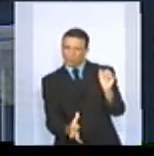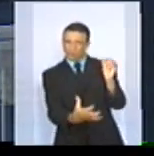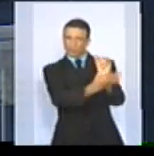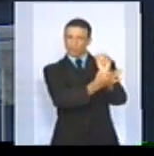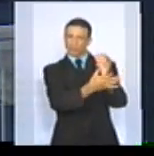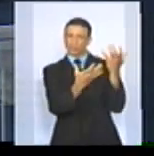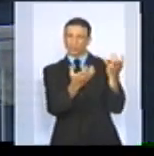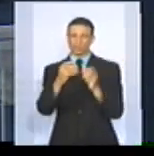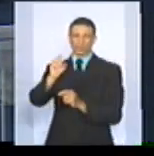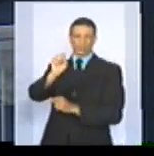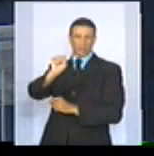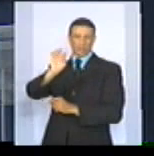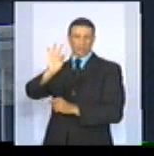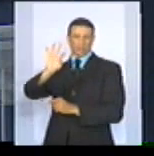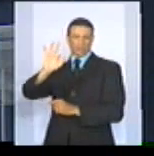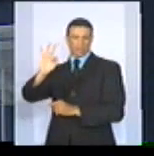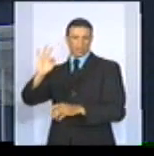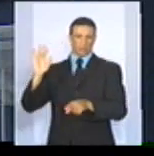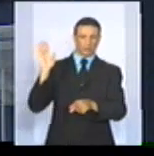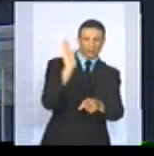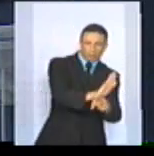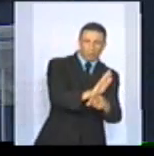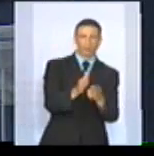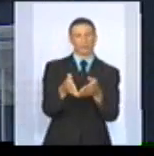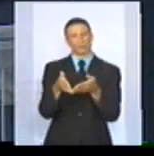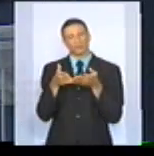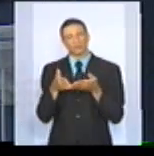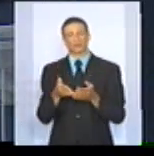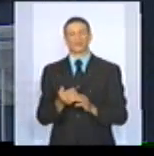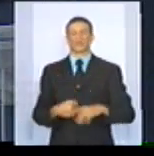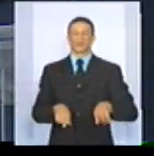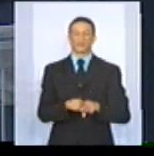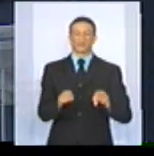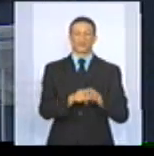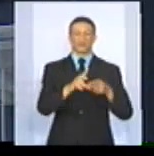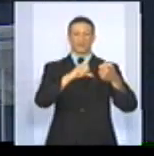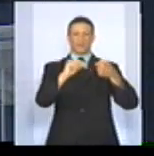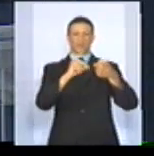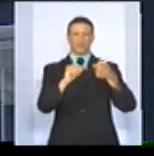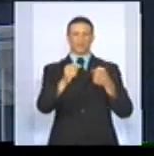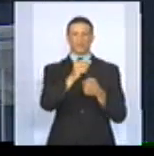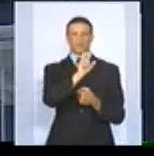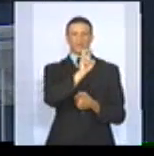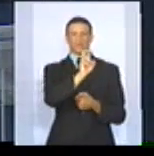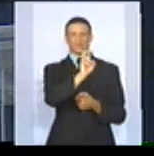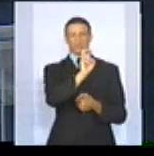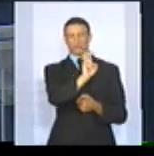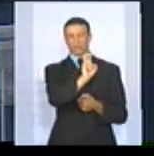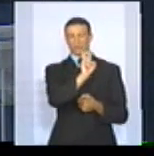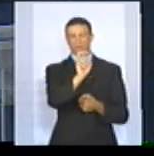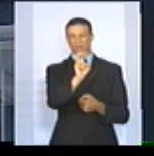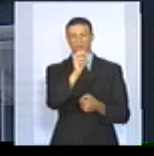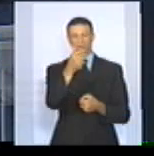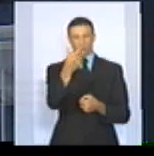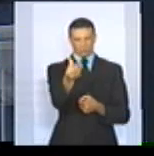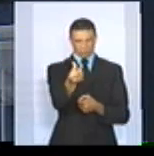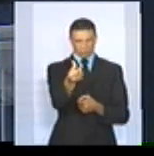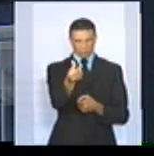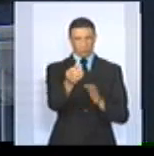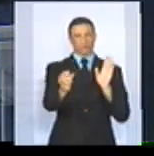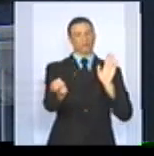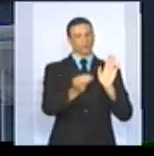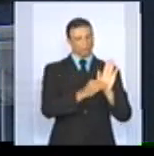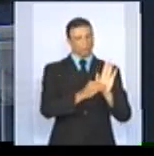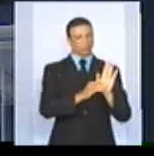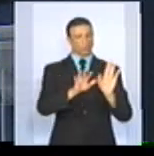do Supremo Tribunal Federal. O artigo 16 da Lei 12.485, que trata da programação, estabeleceu essa cota